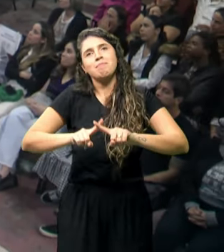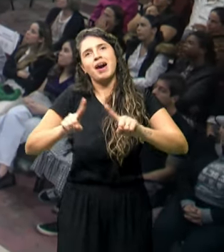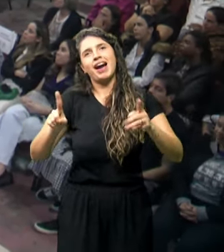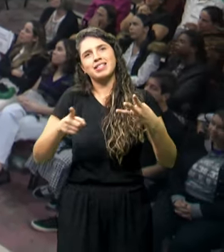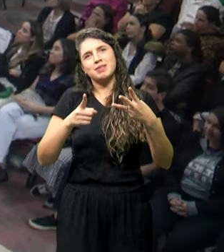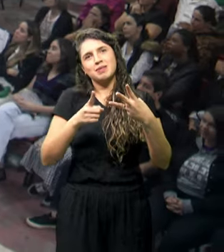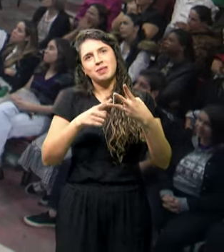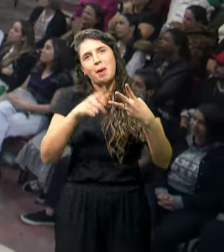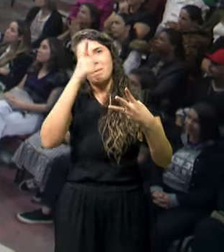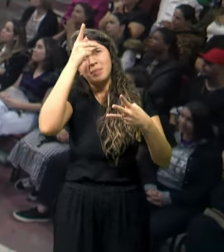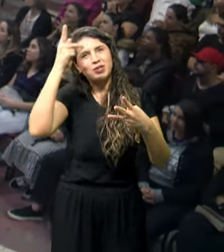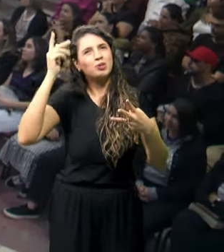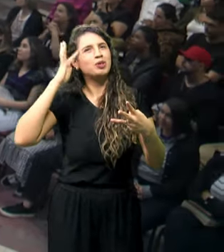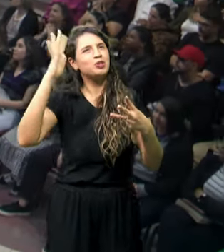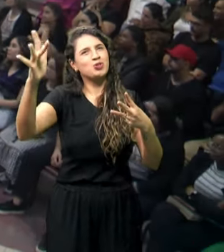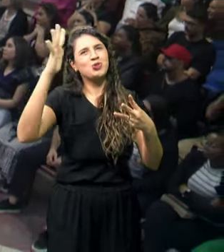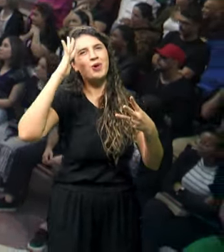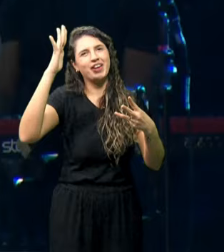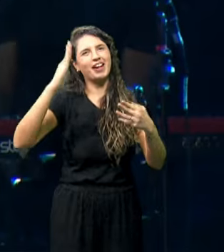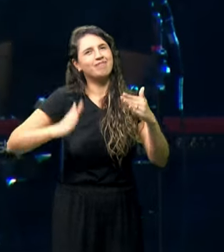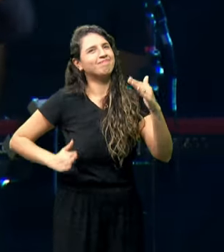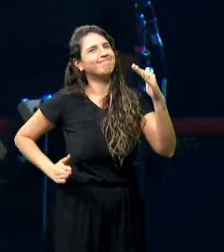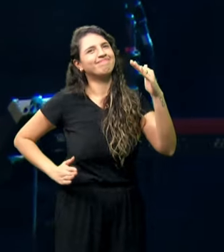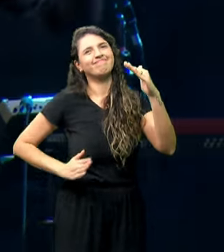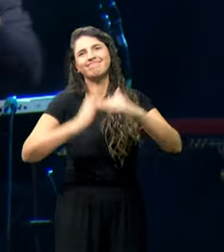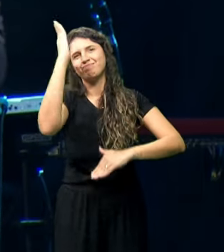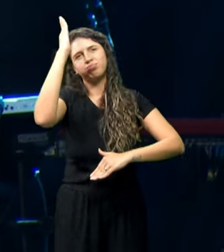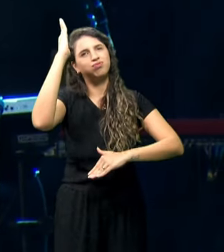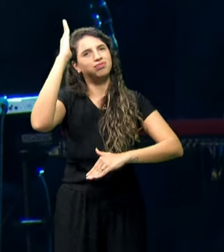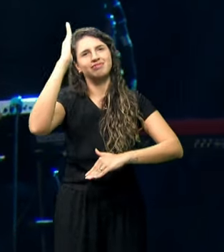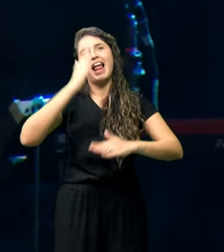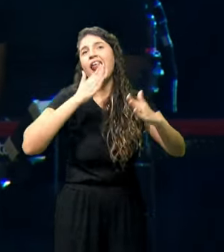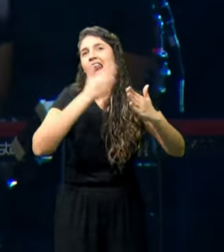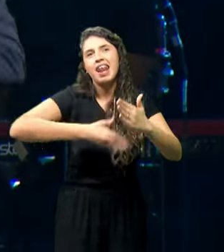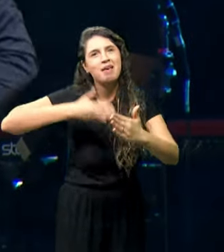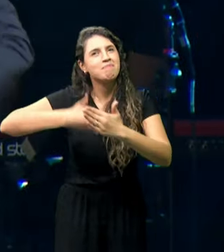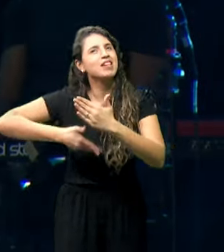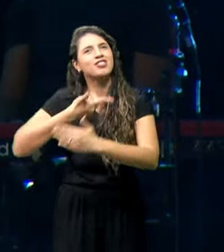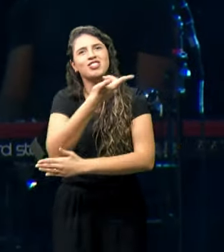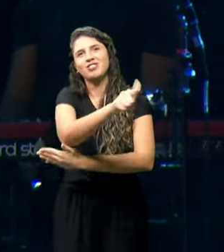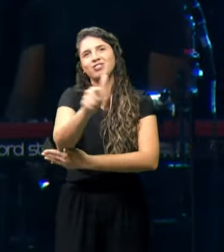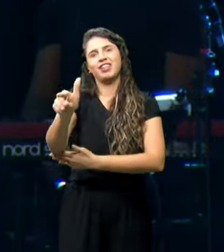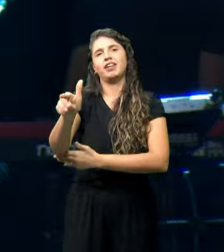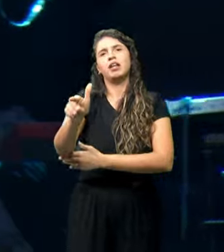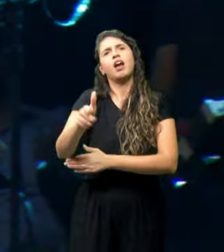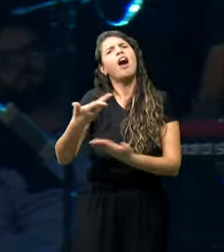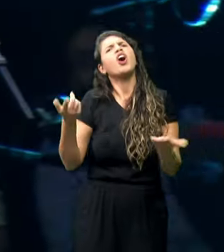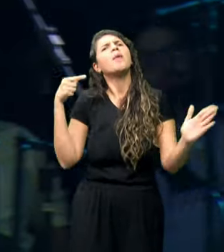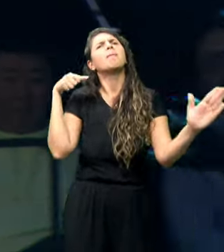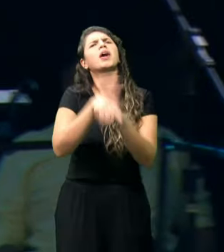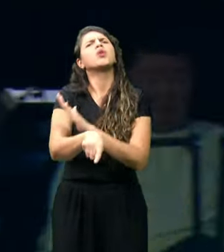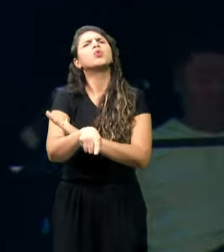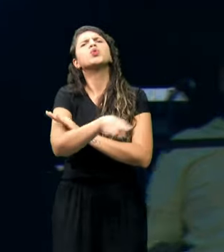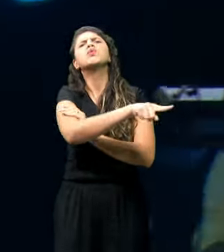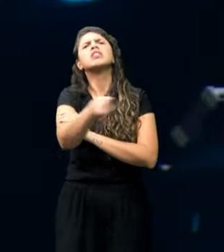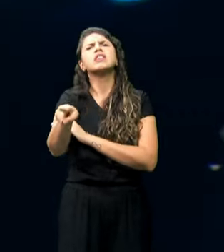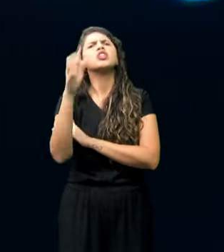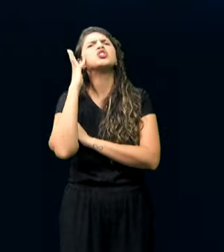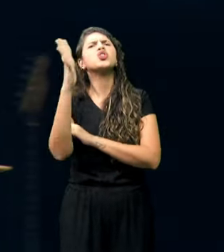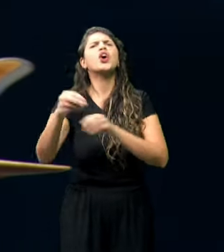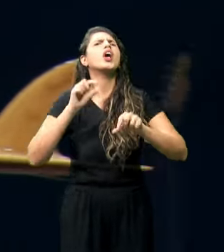Quais são os teus sonhos? Na vida espiritual, na vida emocional e na vida material. Onde é que tu quer chegar?